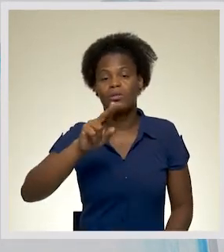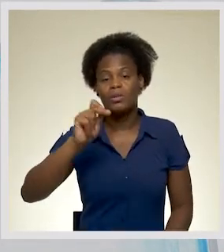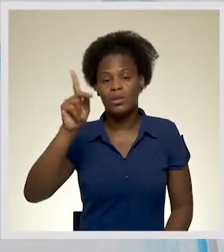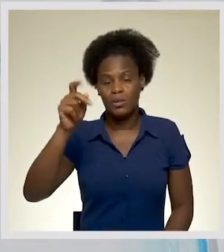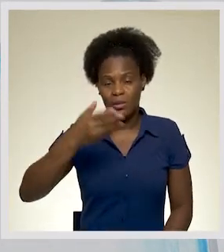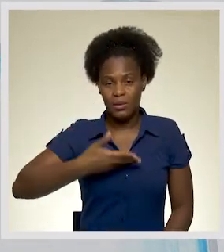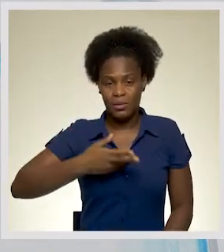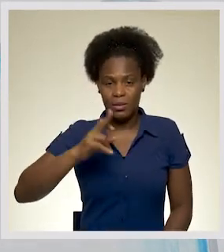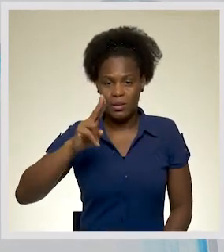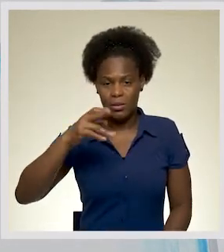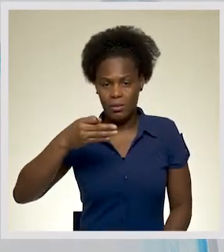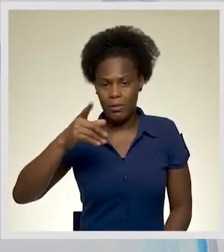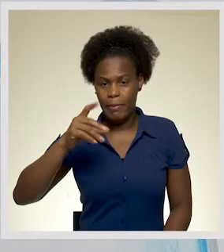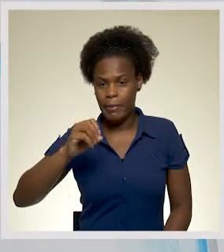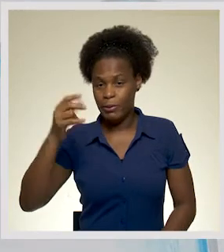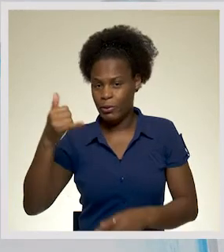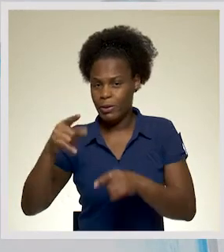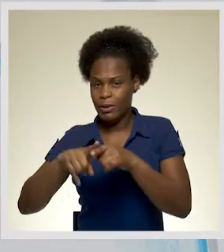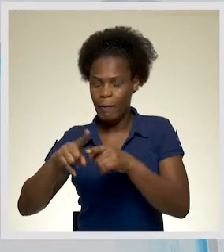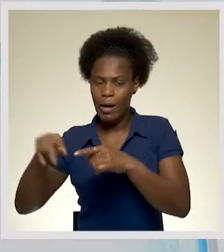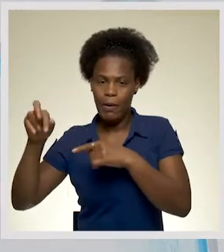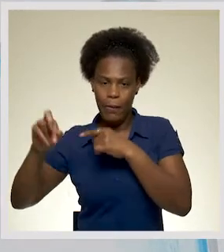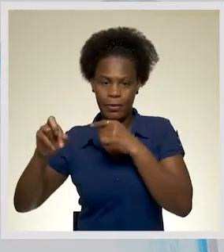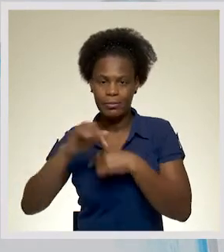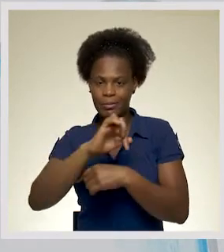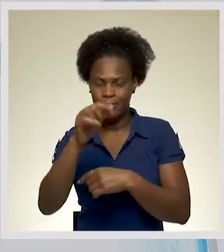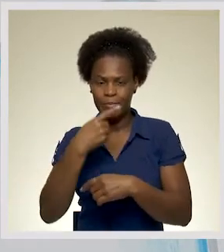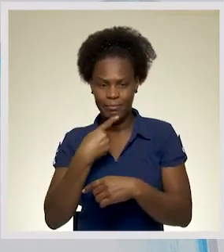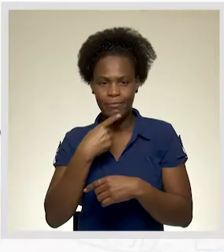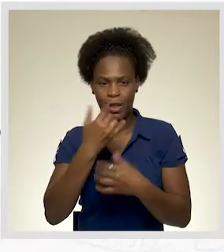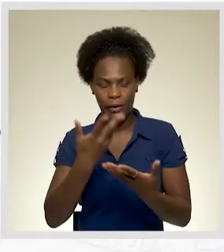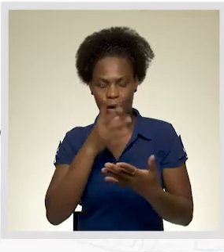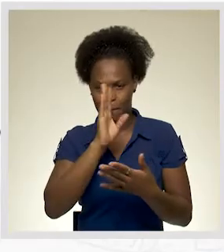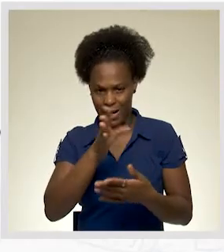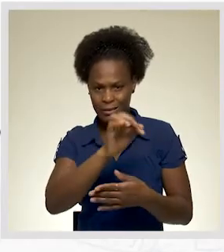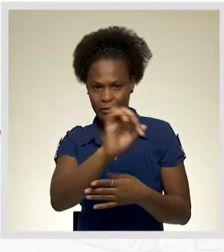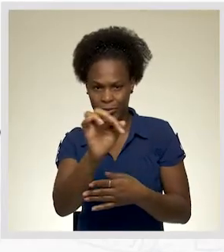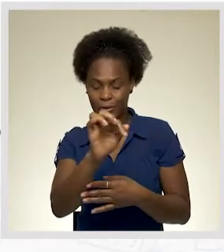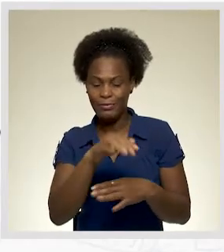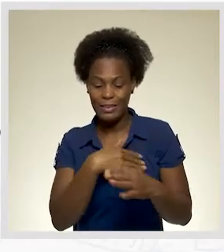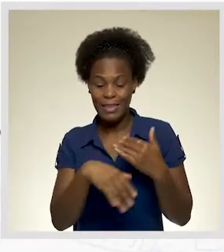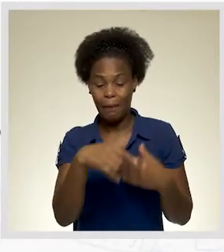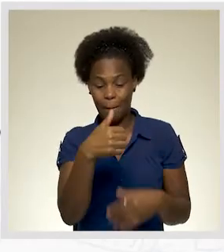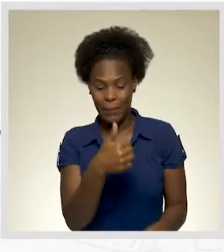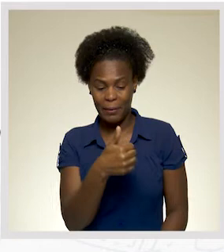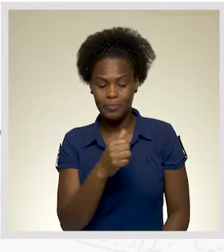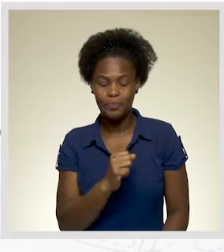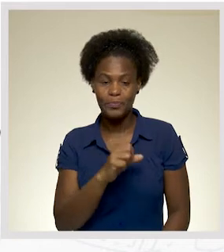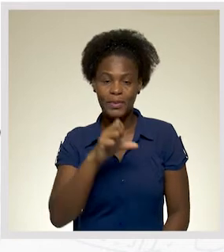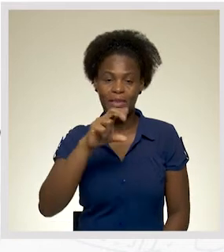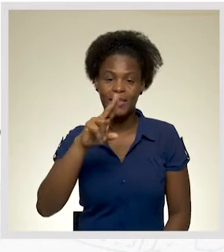8. Entenderam? E agora vocês vão aplicar. A linha B, o quíntuplo de